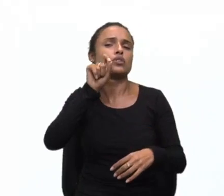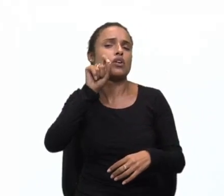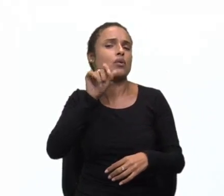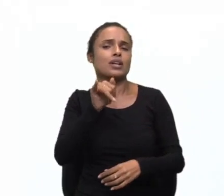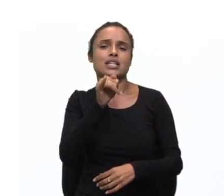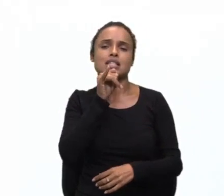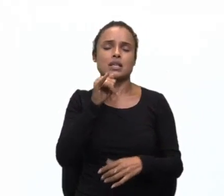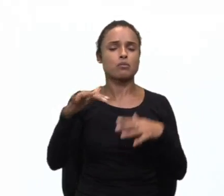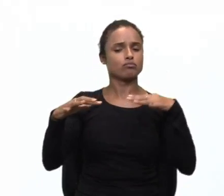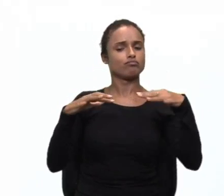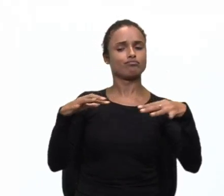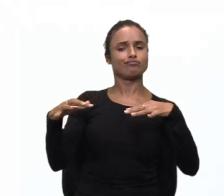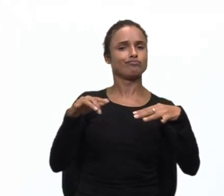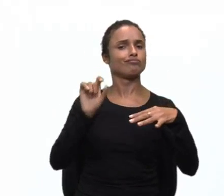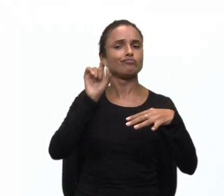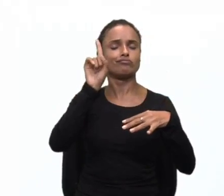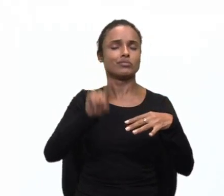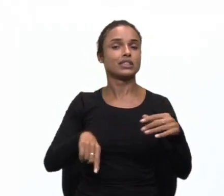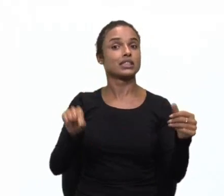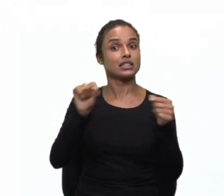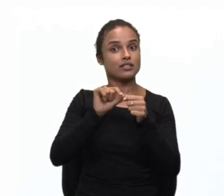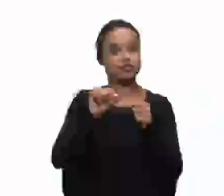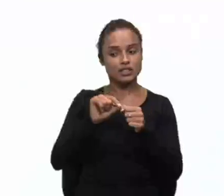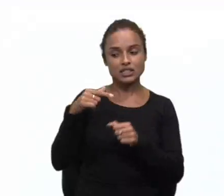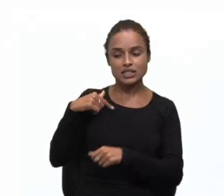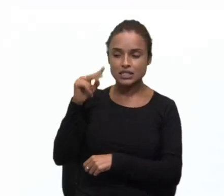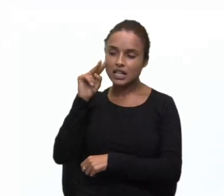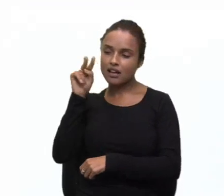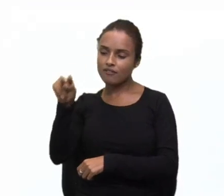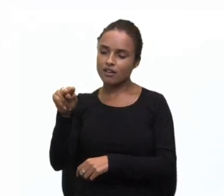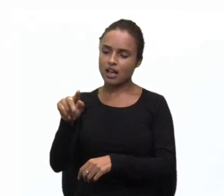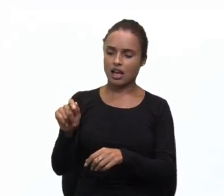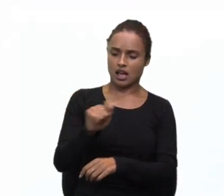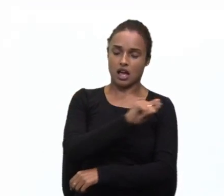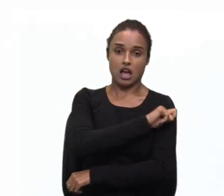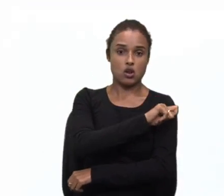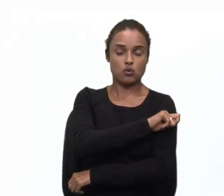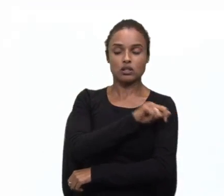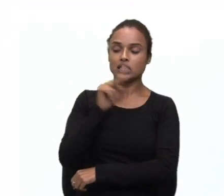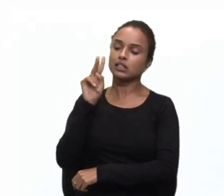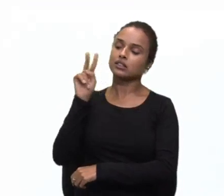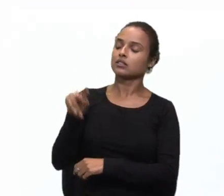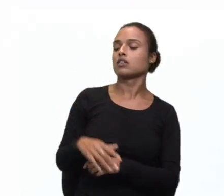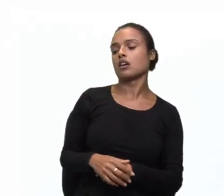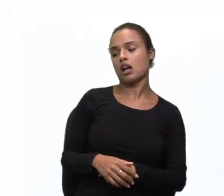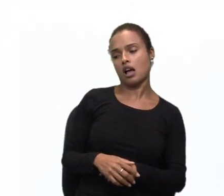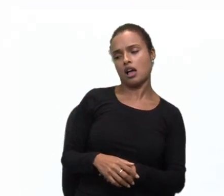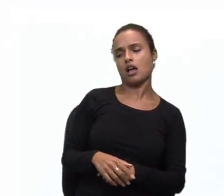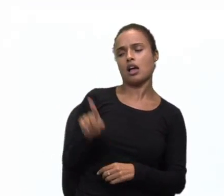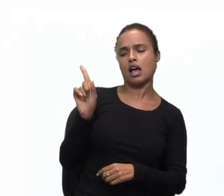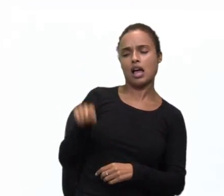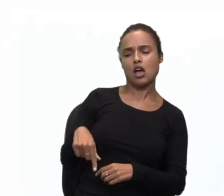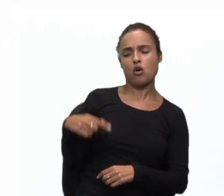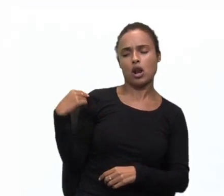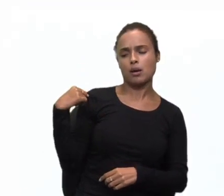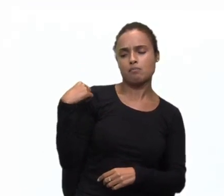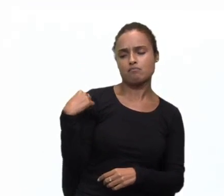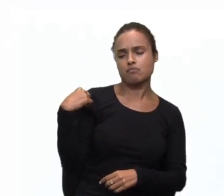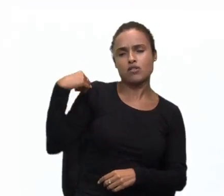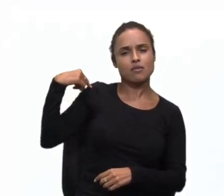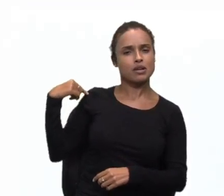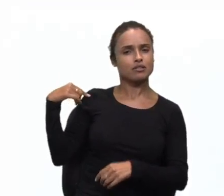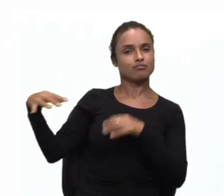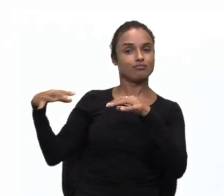movimentos realizados pelo ombro. Movimento que você vê um aluno seu fazendo no futuro e fala, ah, isso aqui ó, é tal movimento que o ombro